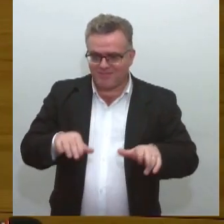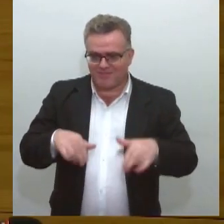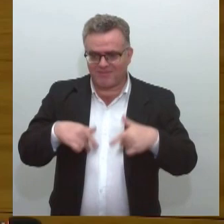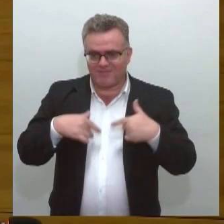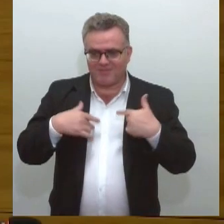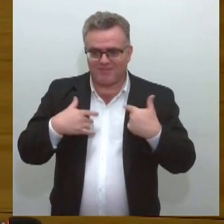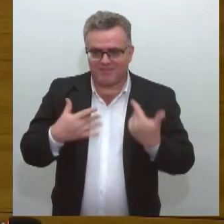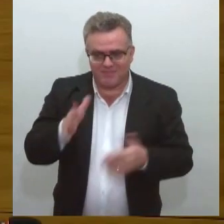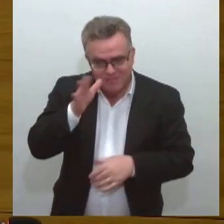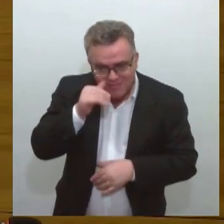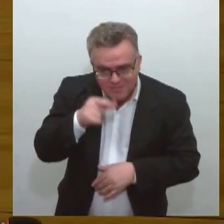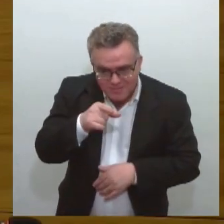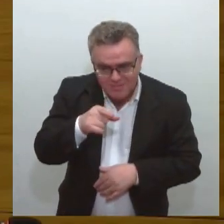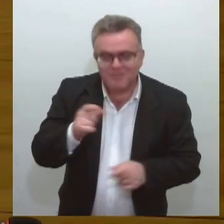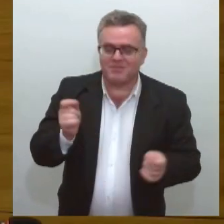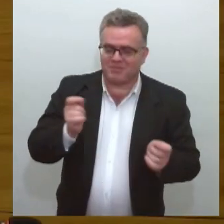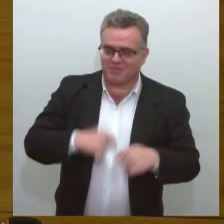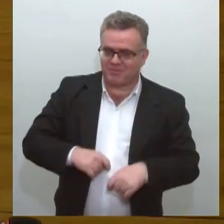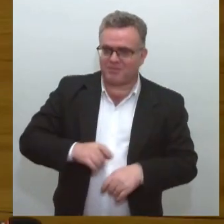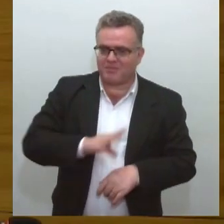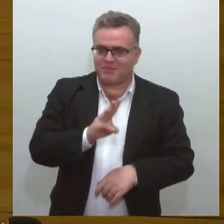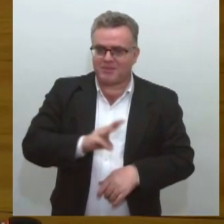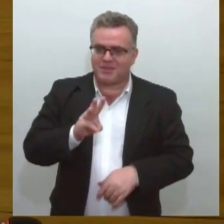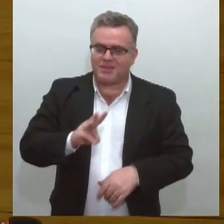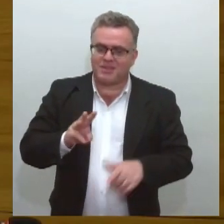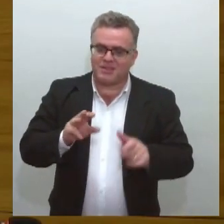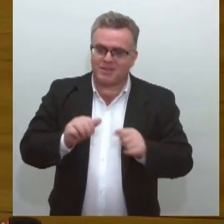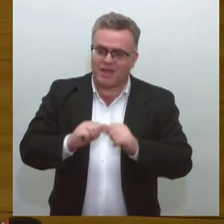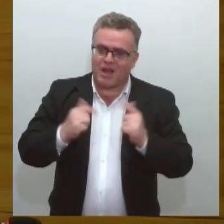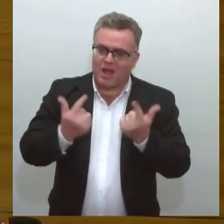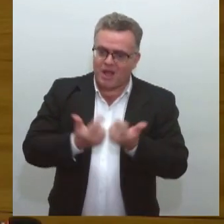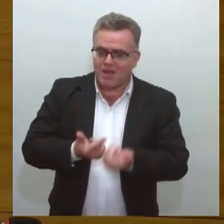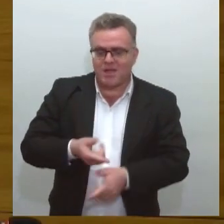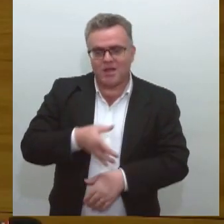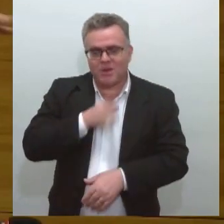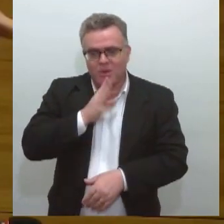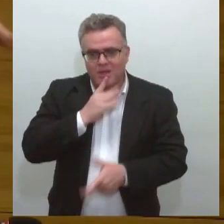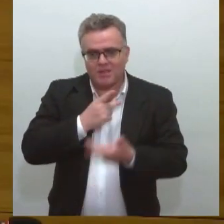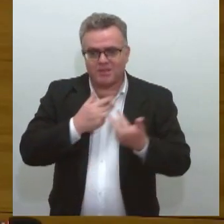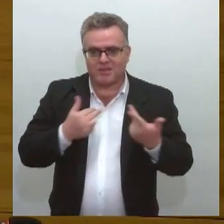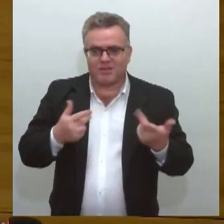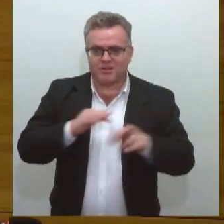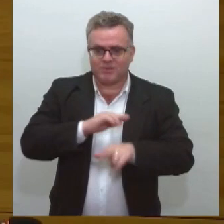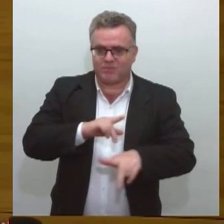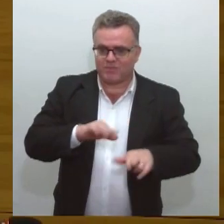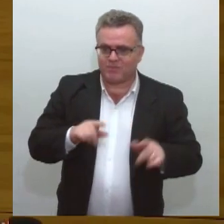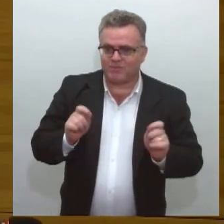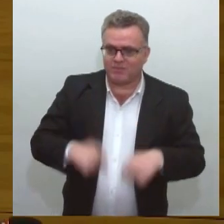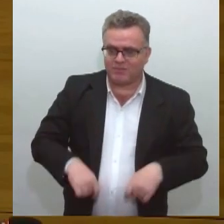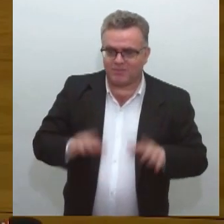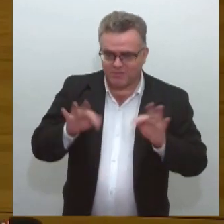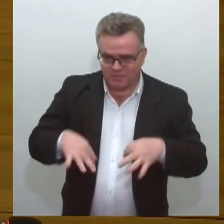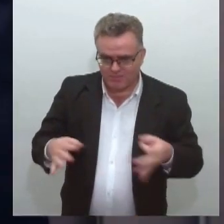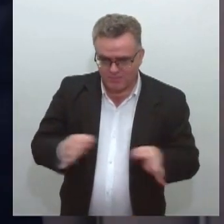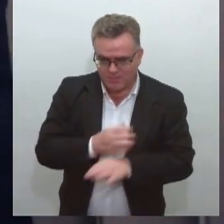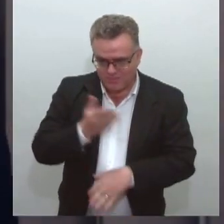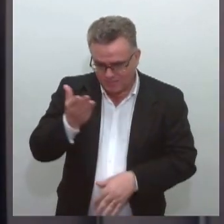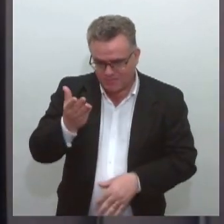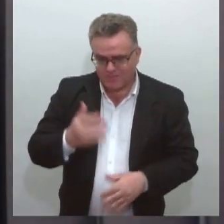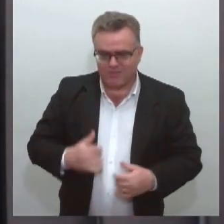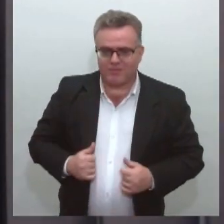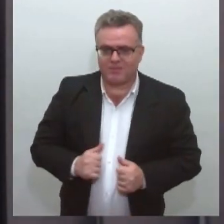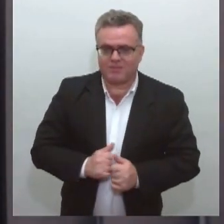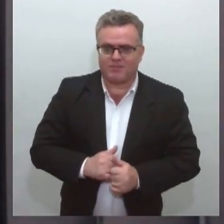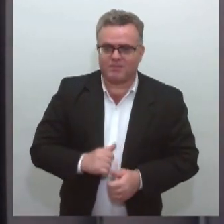no próprio site da Alese ou no Instagram para conhecer de perto todos esses projetos. Eu fico por aqui, é com você, Acival. Muito obrigado,